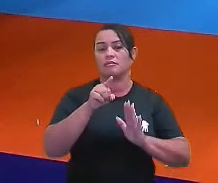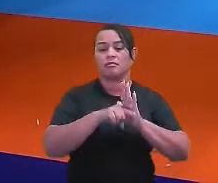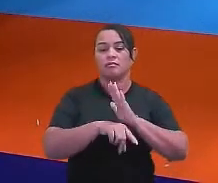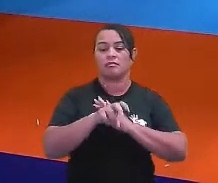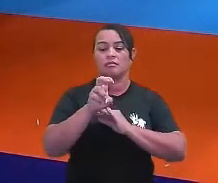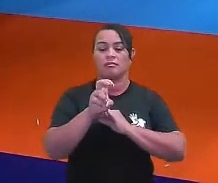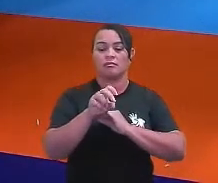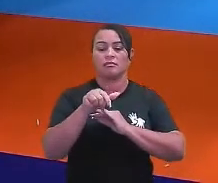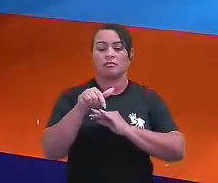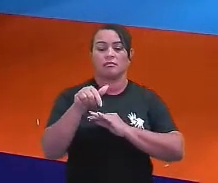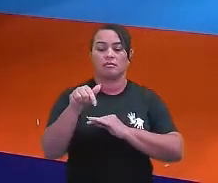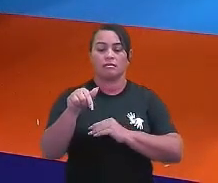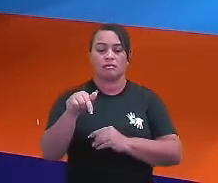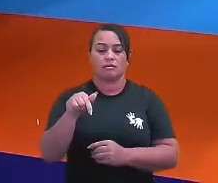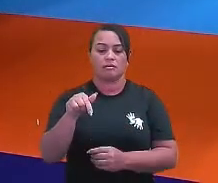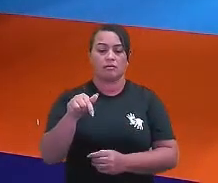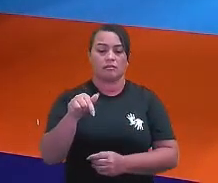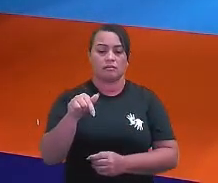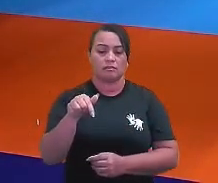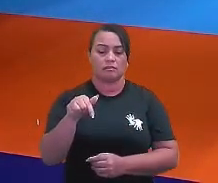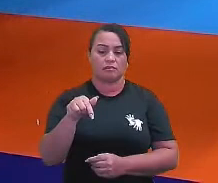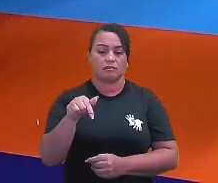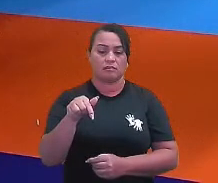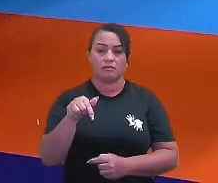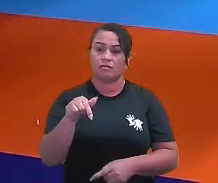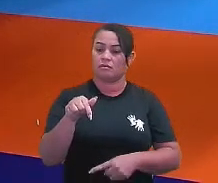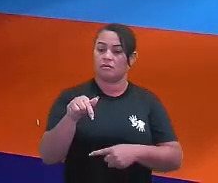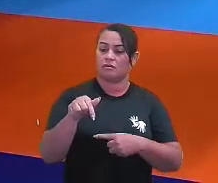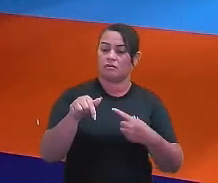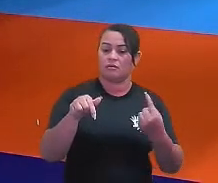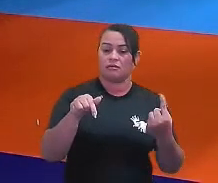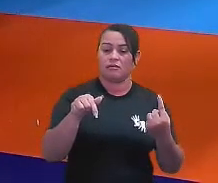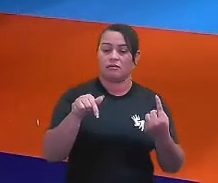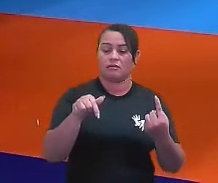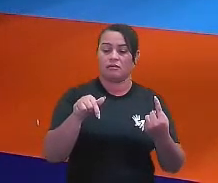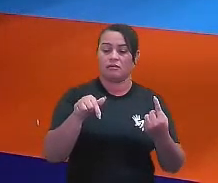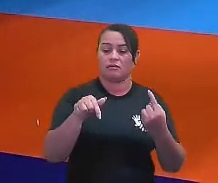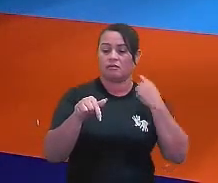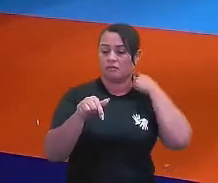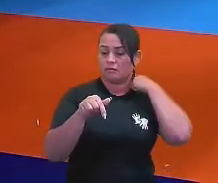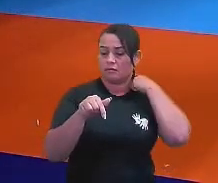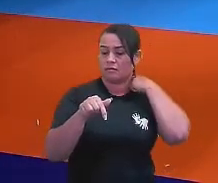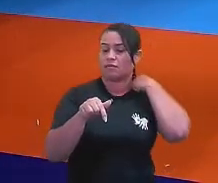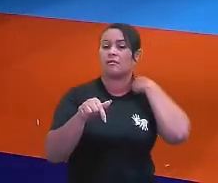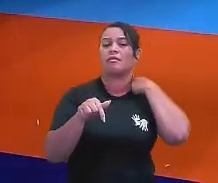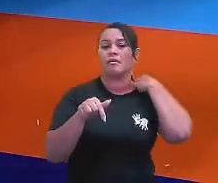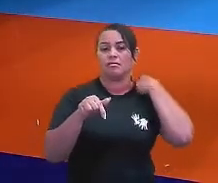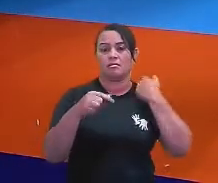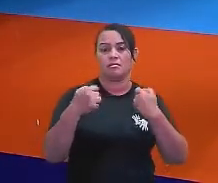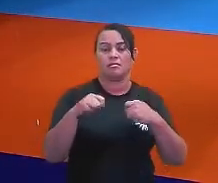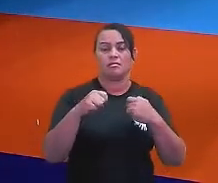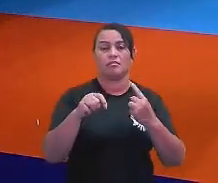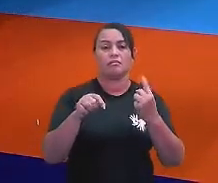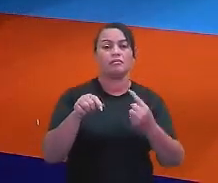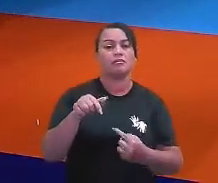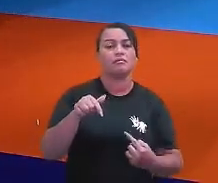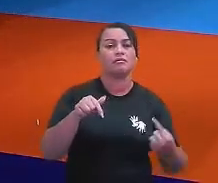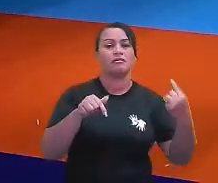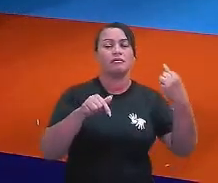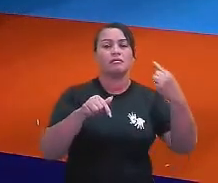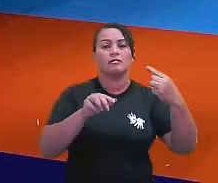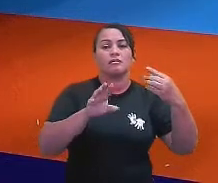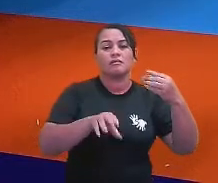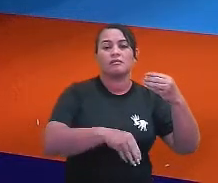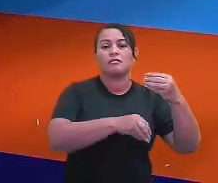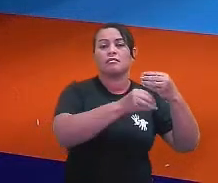dar 7. Opa, fiquei só com uma dezena aqui. Então, eu tenho que vir para a ordem superior, fazer a